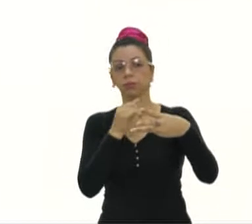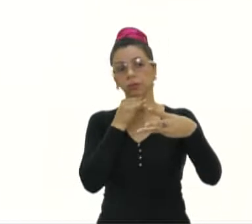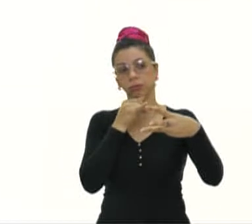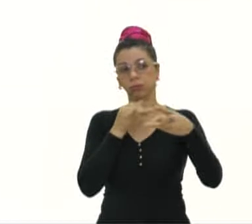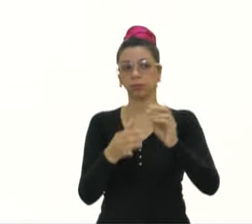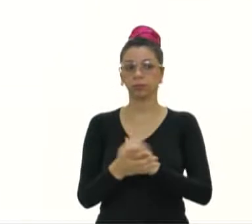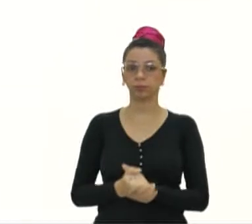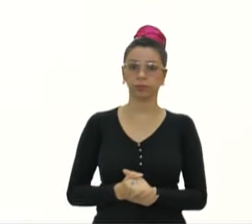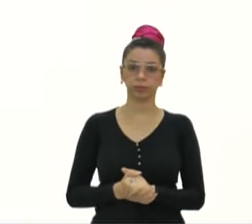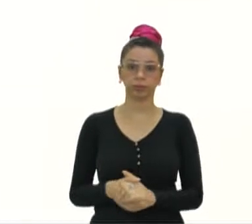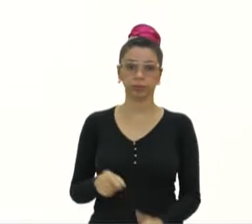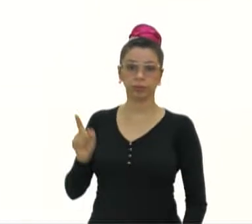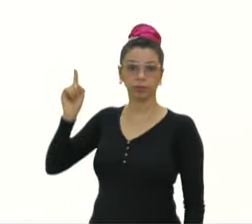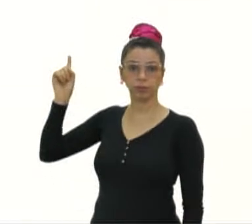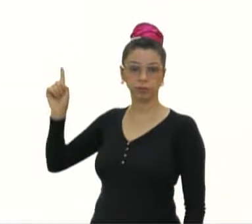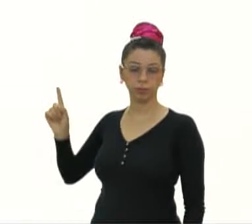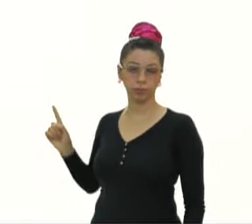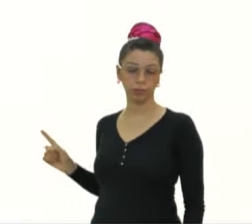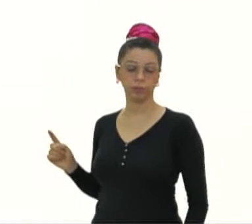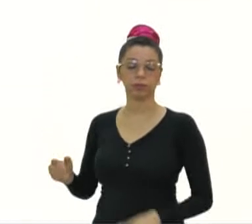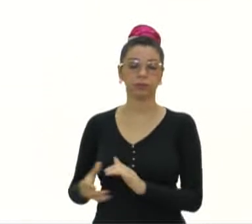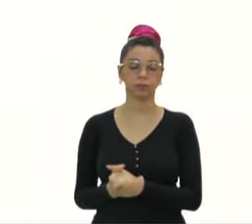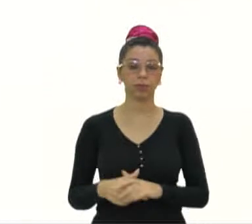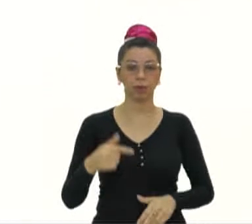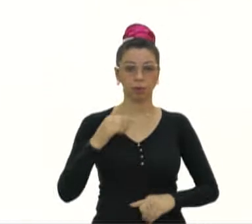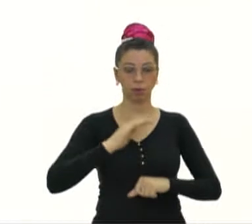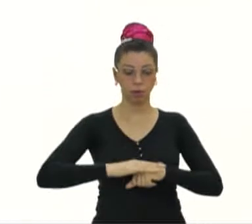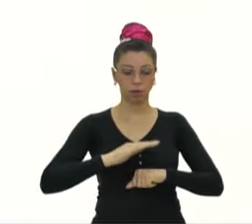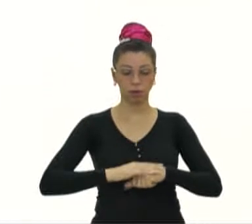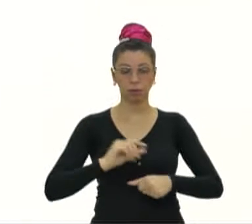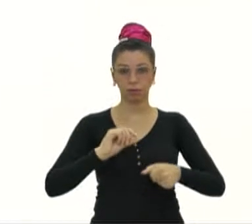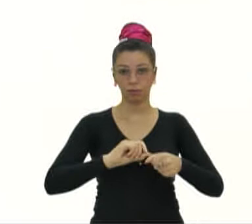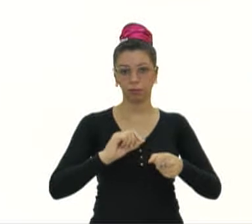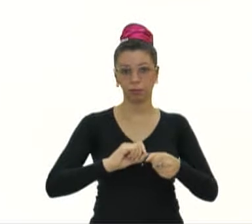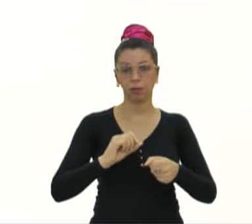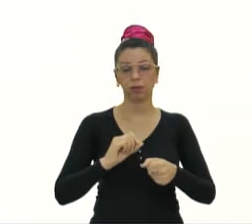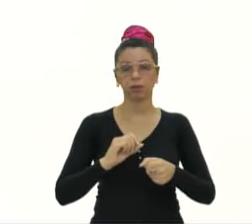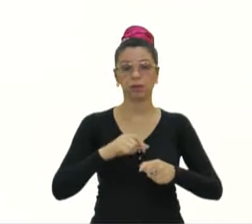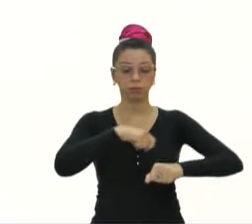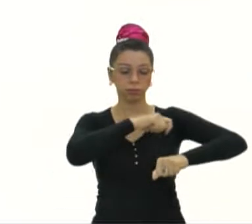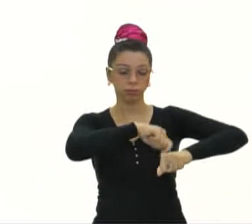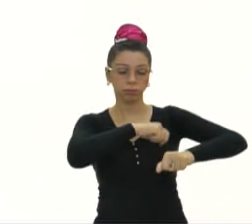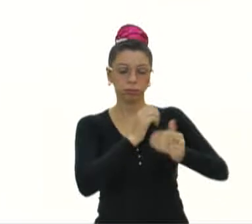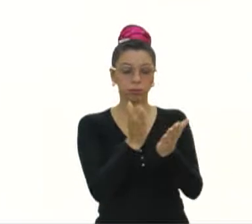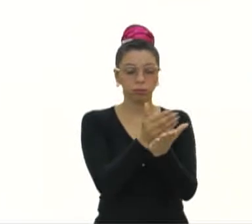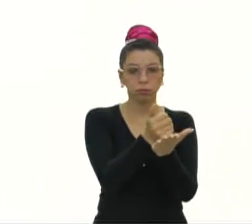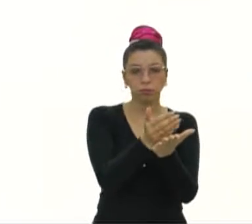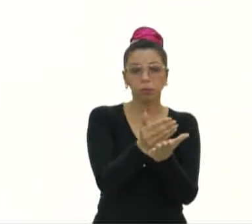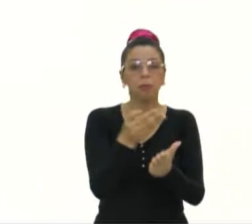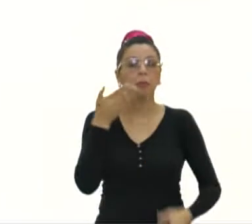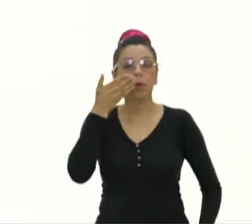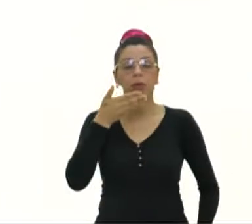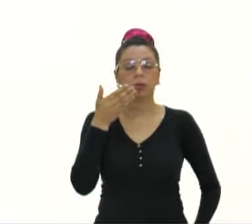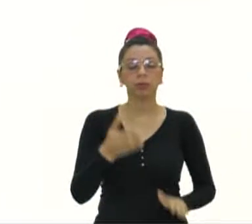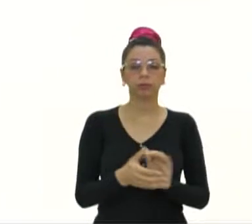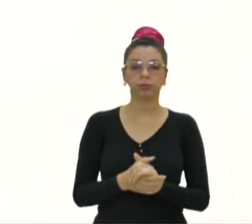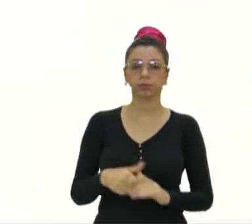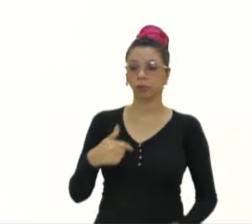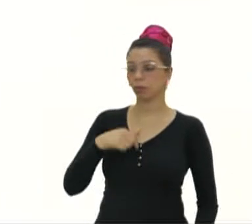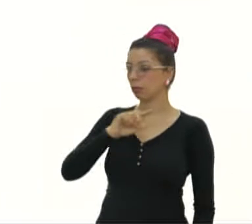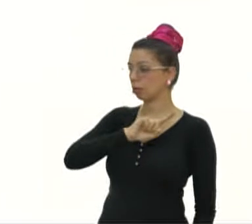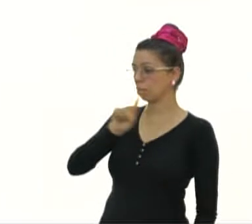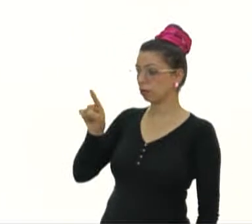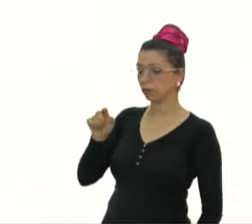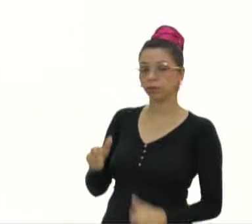I made the cake, eu fiz o bolo. I didn't make it, não o fiz. Did you make it?